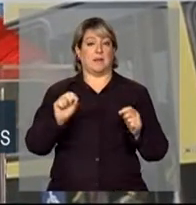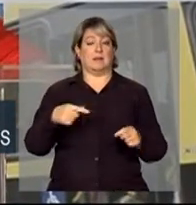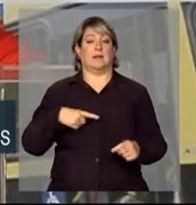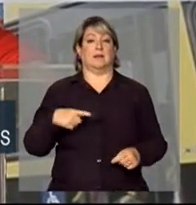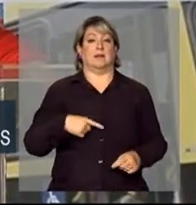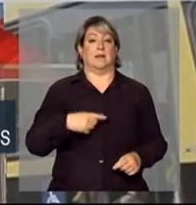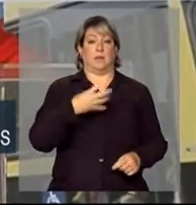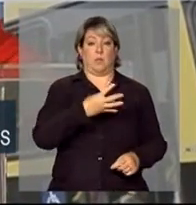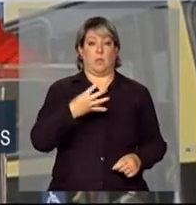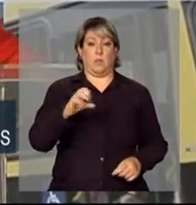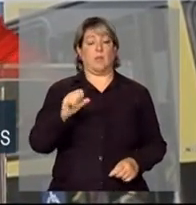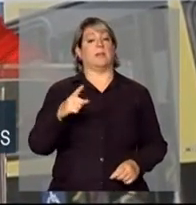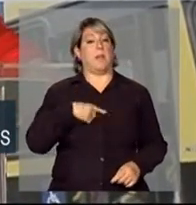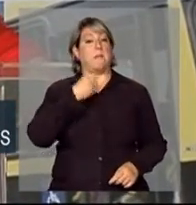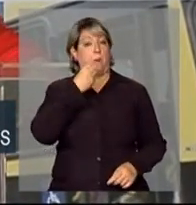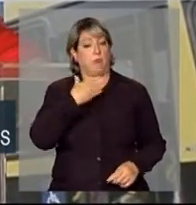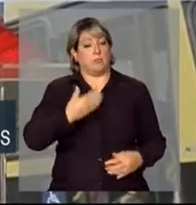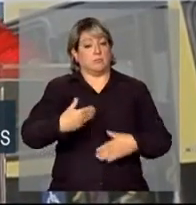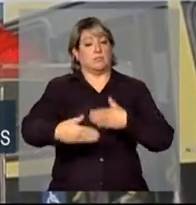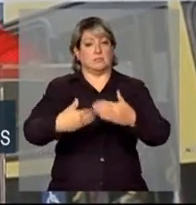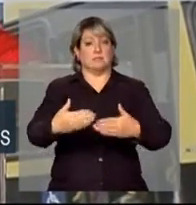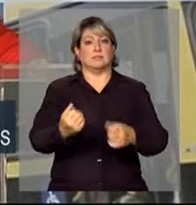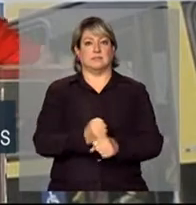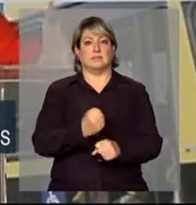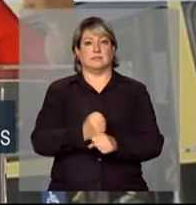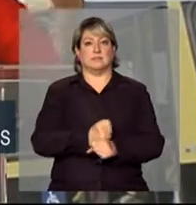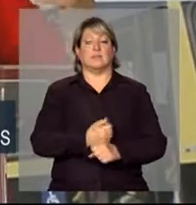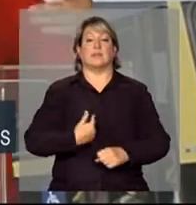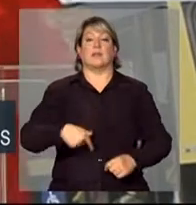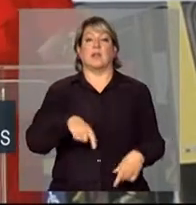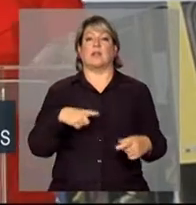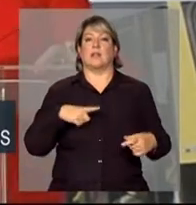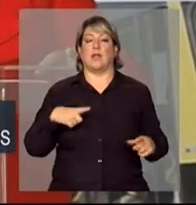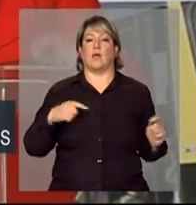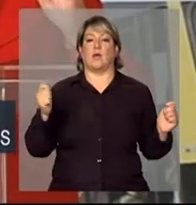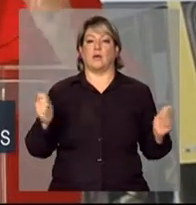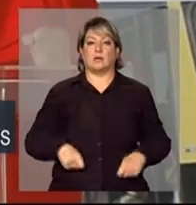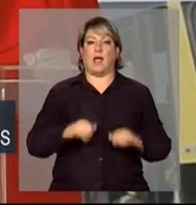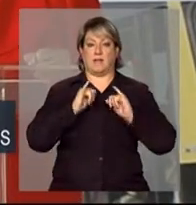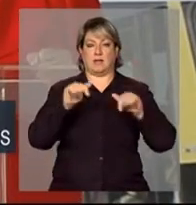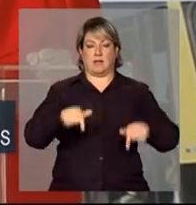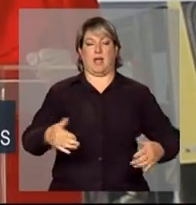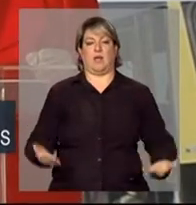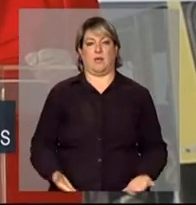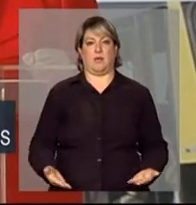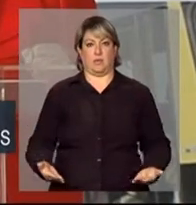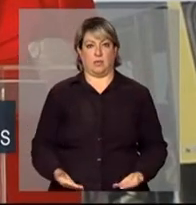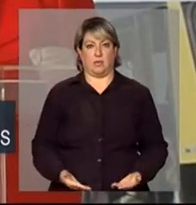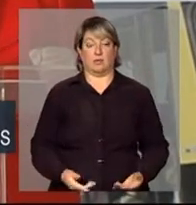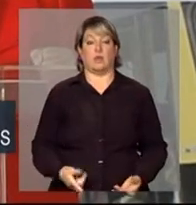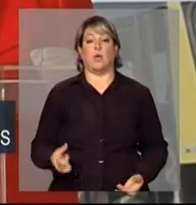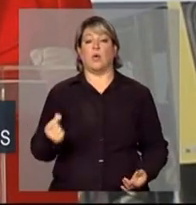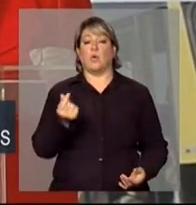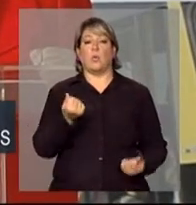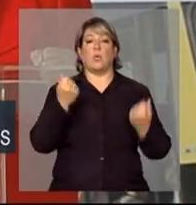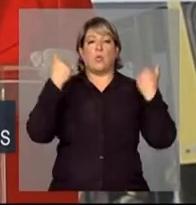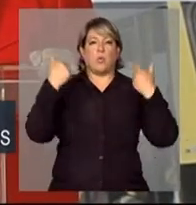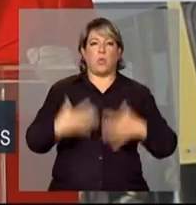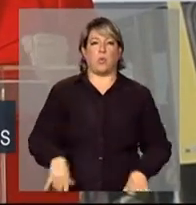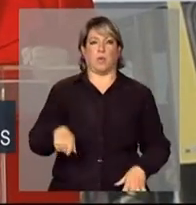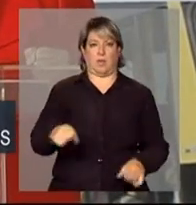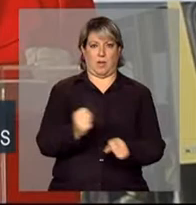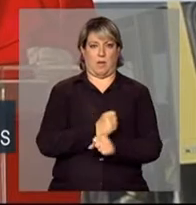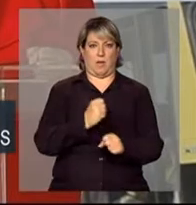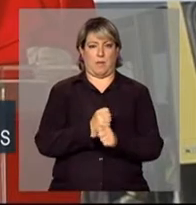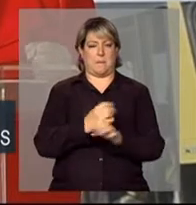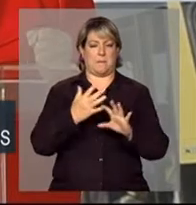448 está em bom andamento e, portanto, nós temos condições de anunciar isso agora. O custo estimado dessa obra, que